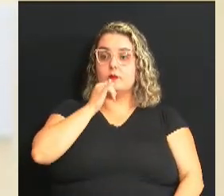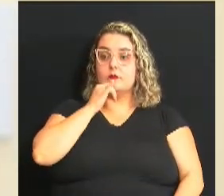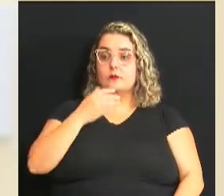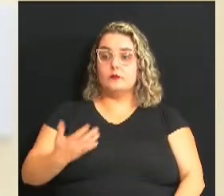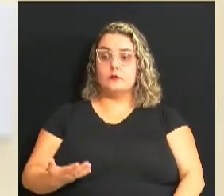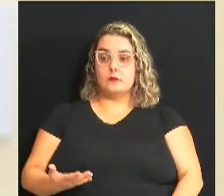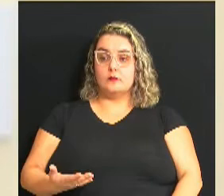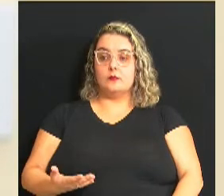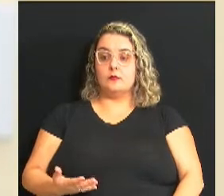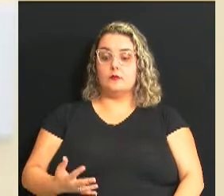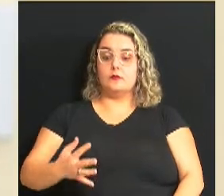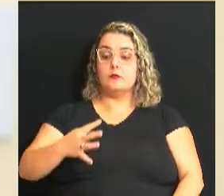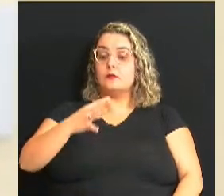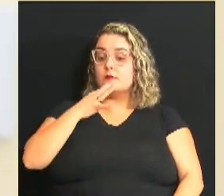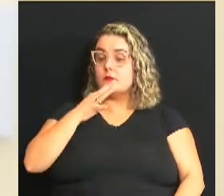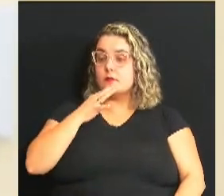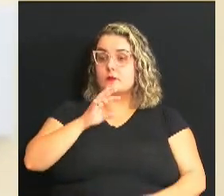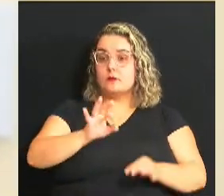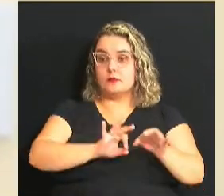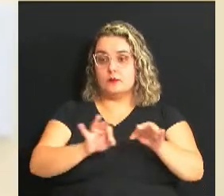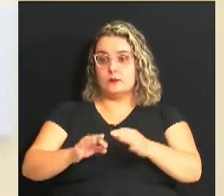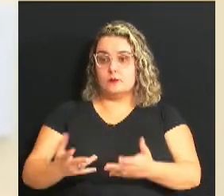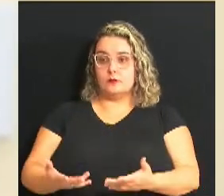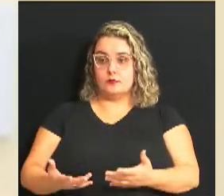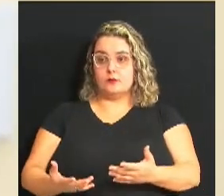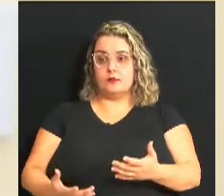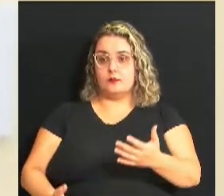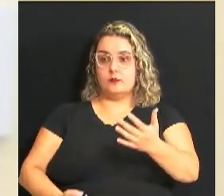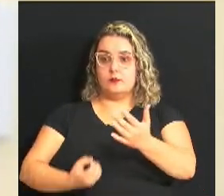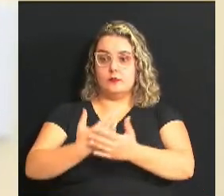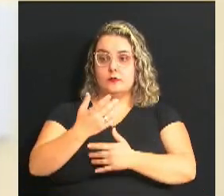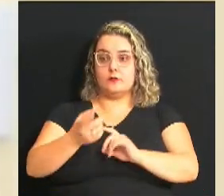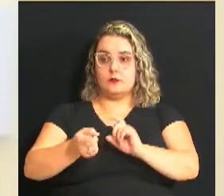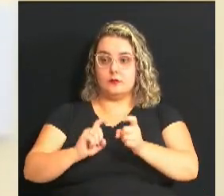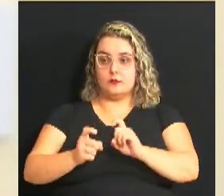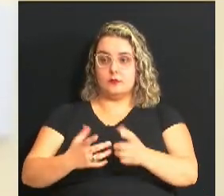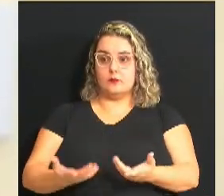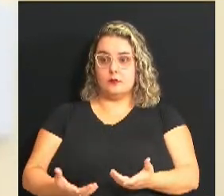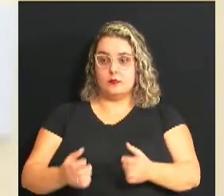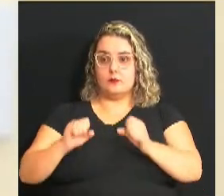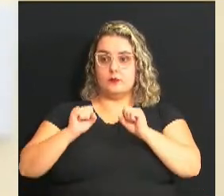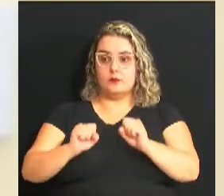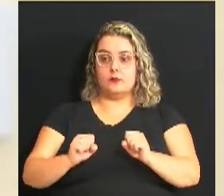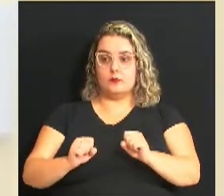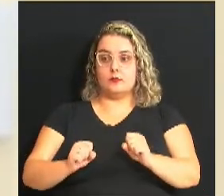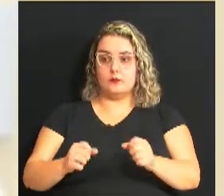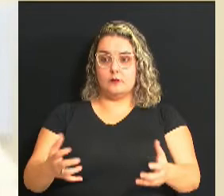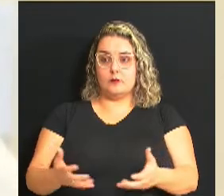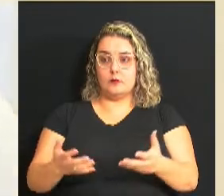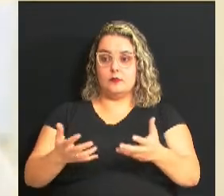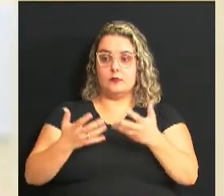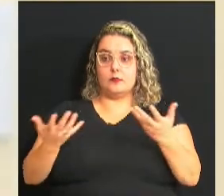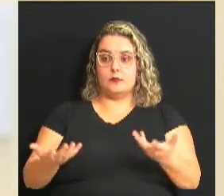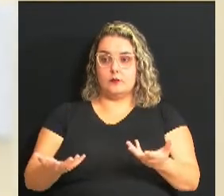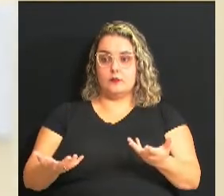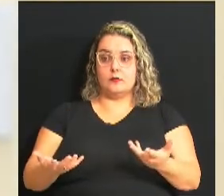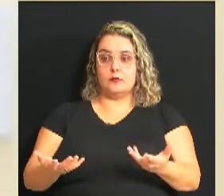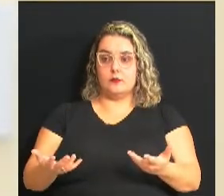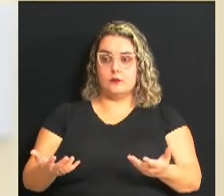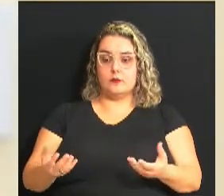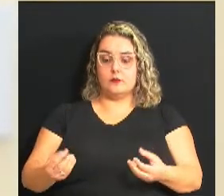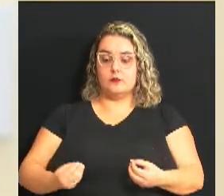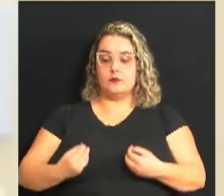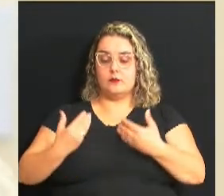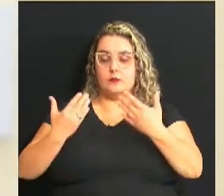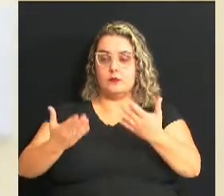de conhecer o projeto foi uma demanda que surgiu numa das reuniões para que a gente pudesse ter a contribuição. Não adianta nada a gente entregar um